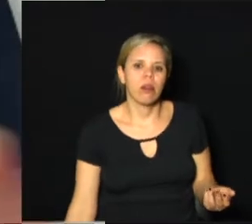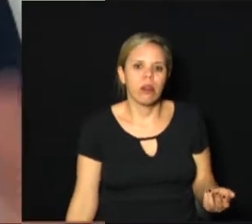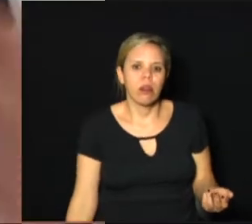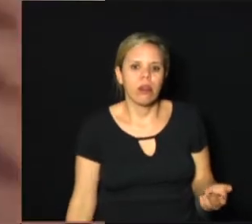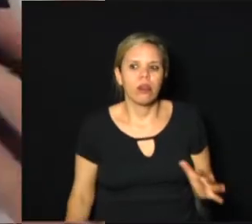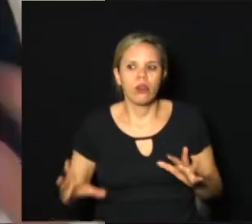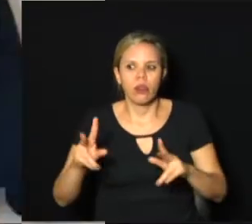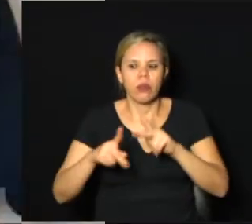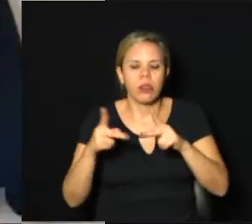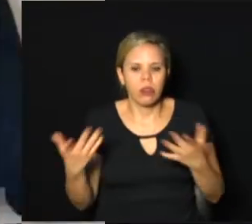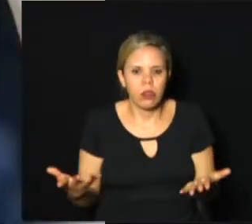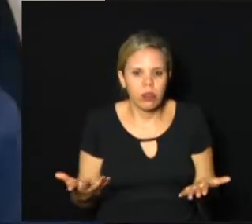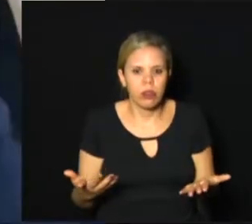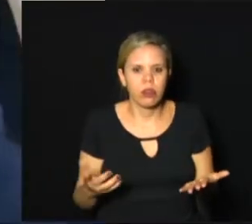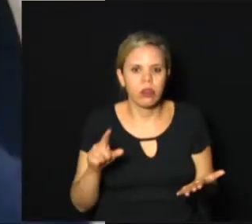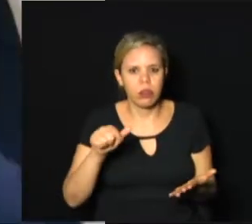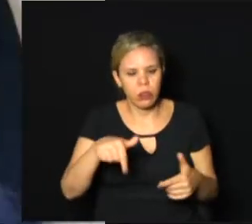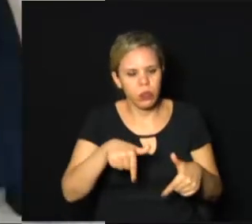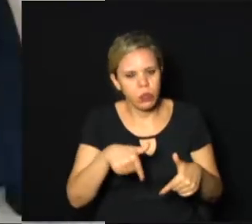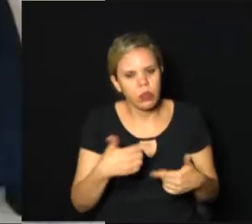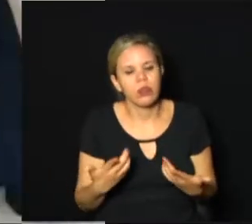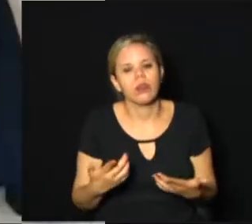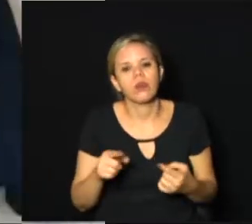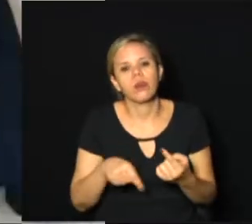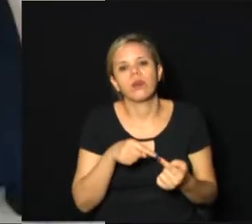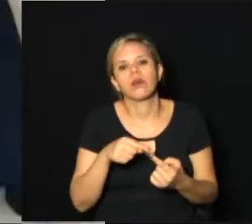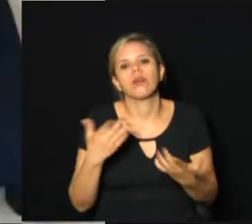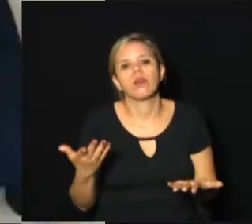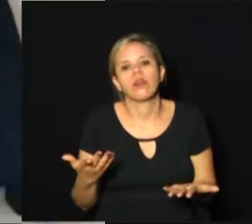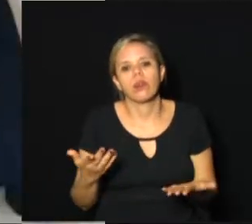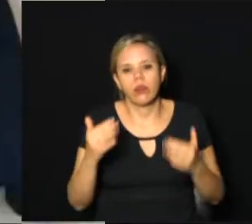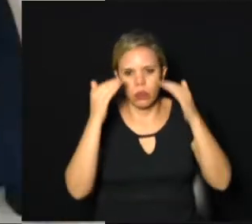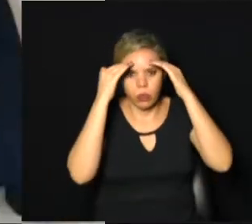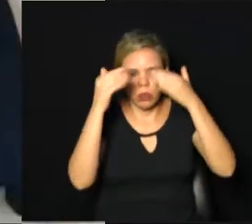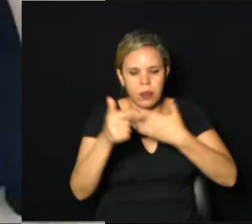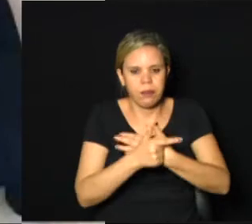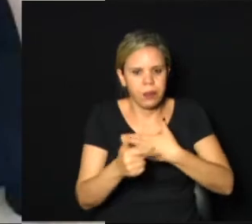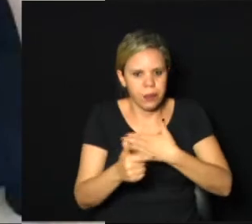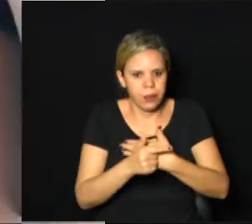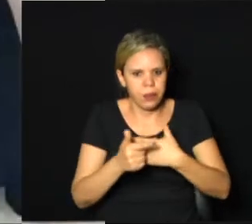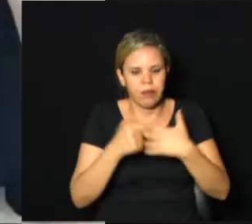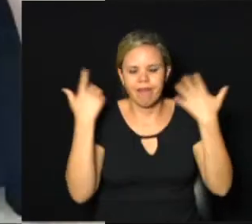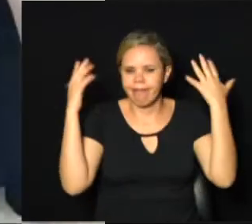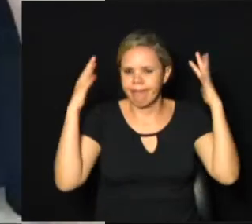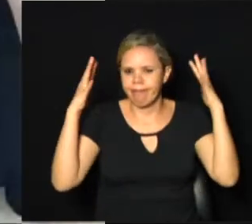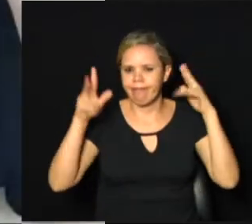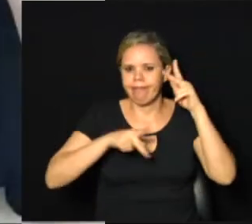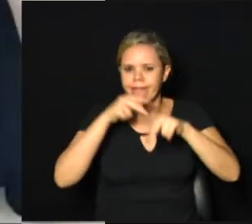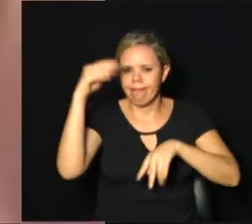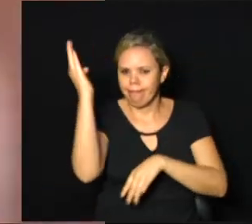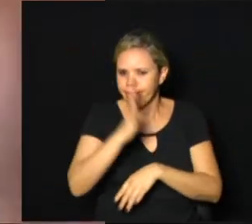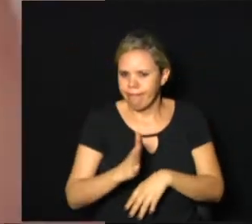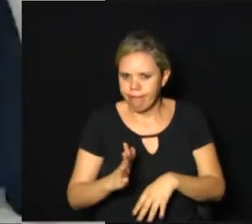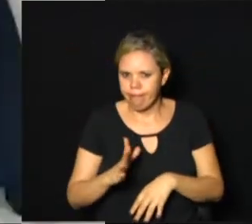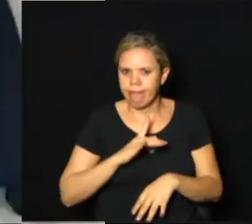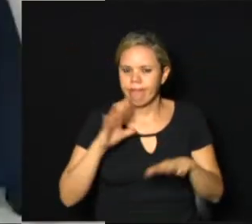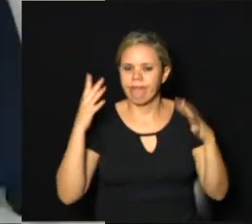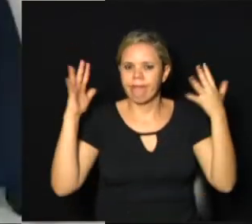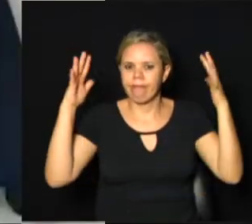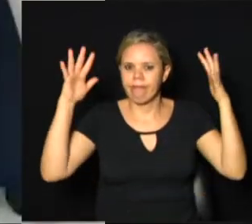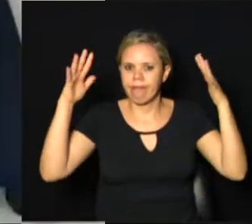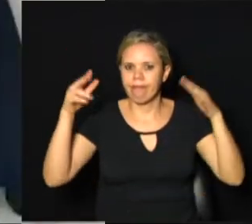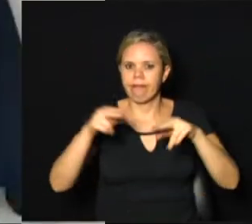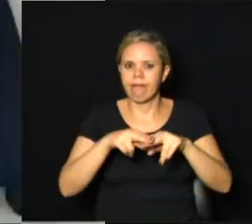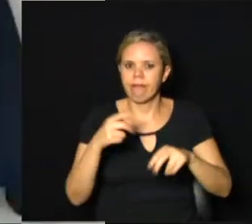Então, todo mundo que se colocou nessa tarefa, nessa missão, está cumprindo um papel que tem que ser celebrado pelo povo brasileiro, tem que ser celebrado